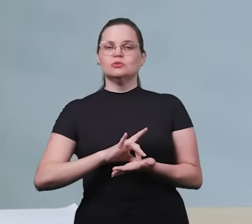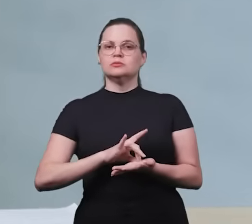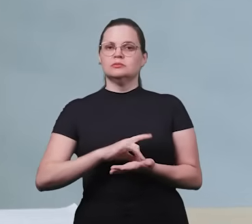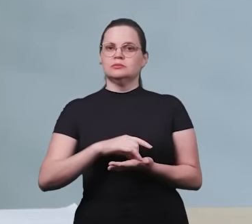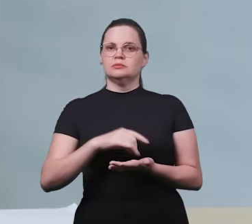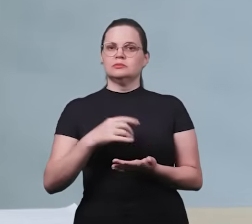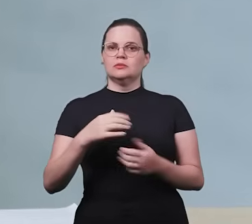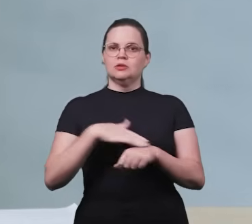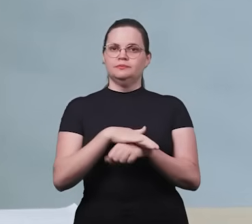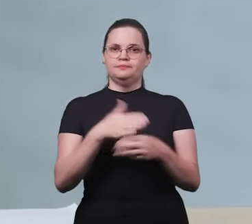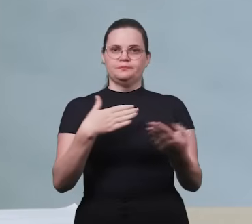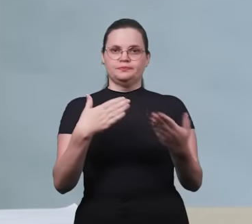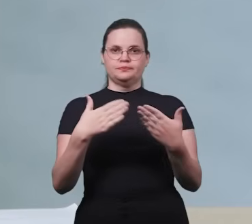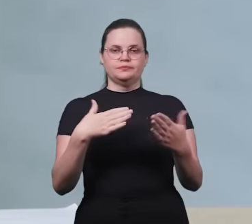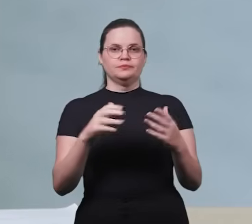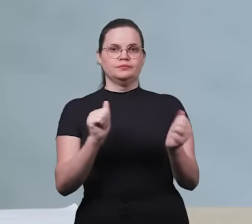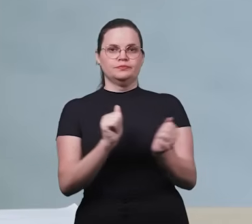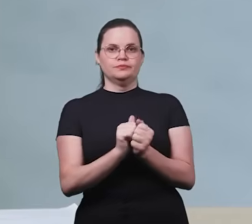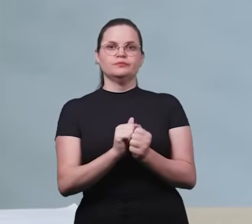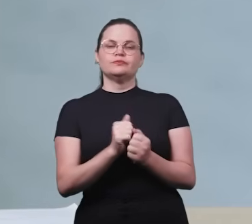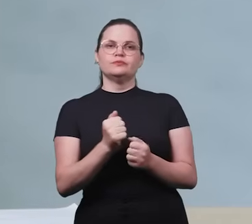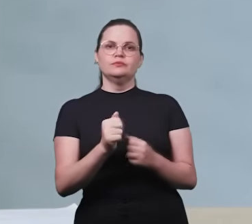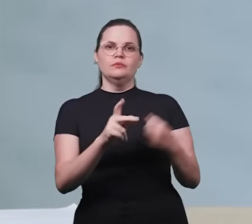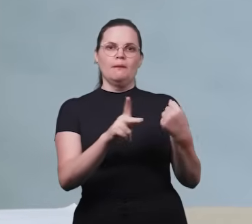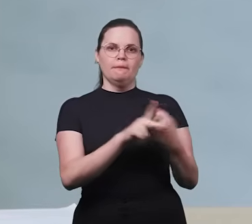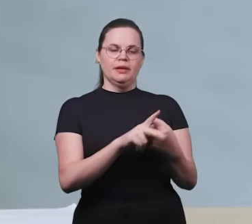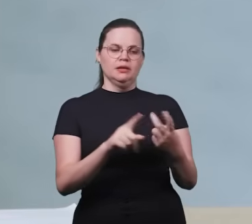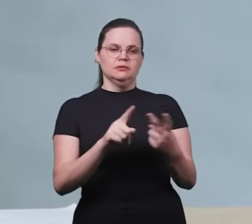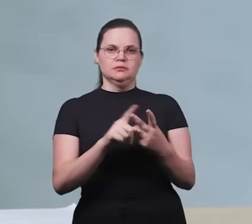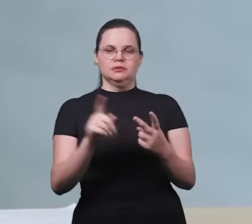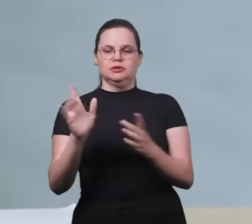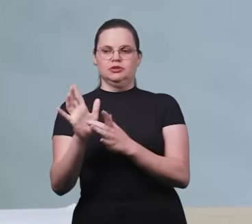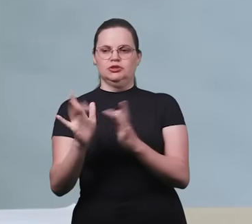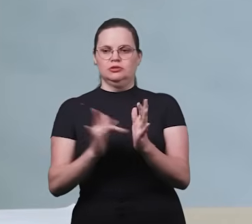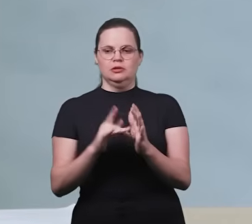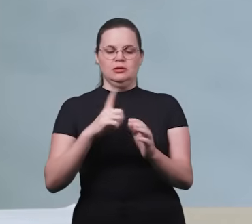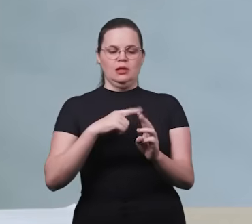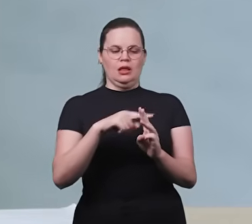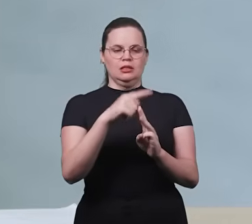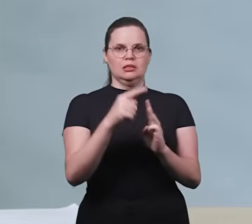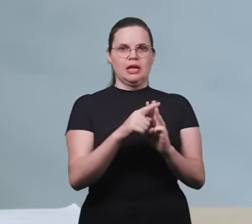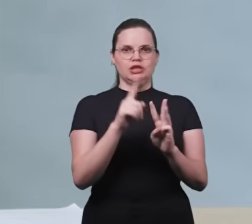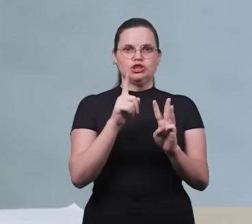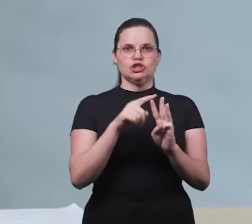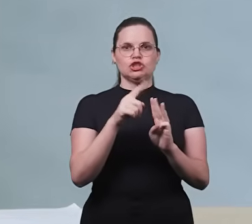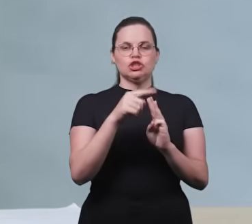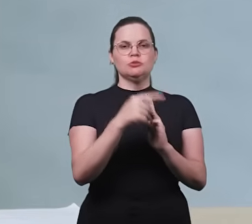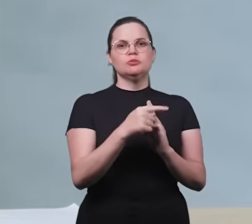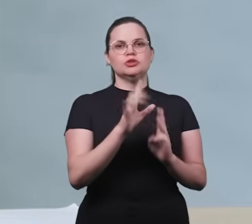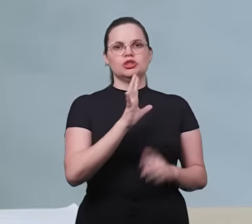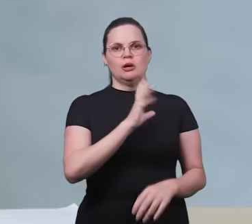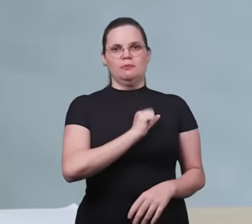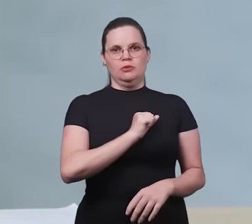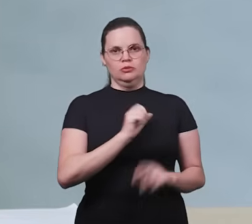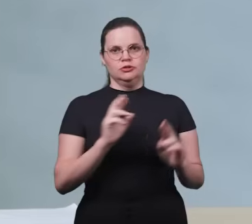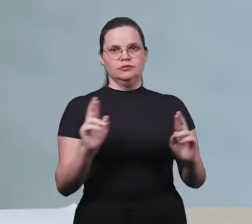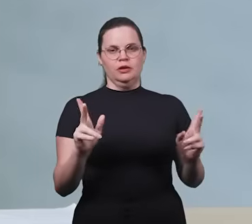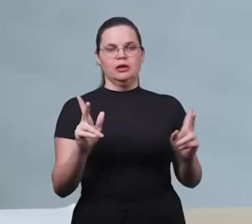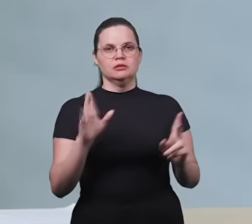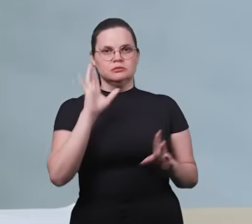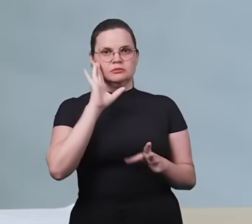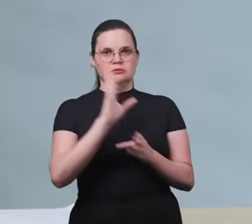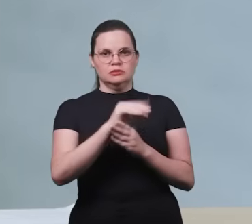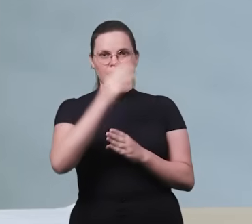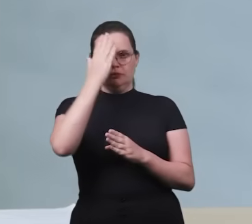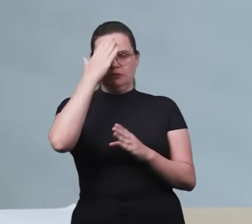do diálogo entre o Senhor Jesus e Pedro, nós vamos ver 3 intensidades ou 3 colocações que remetem ao